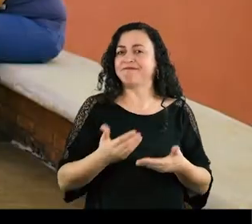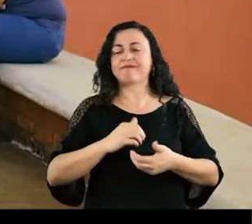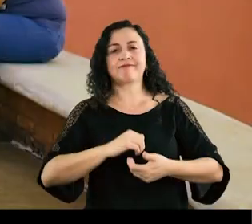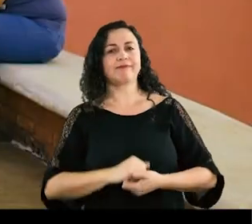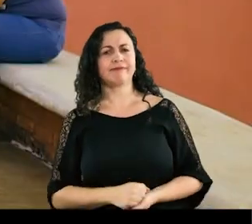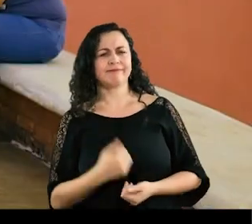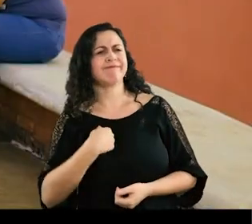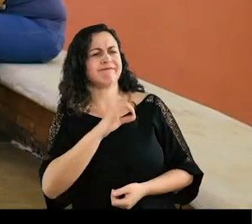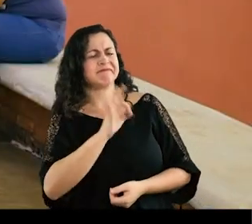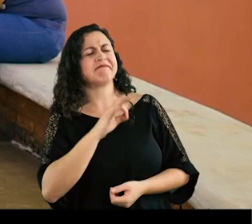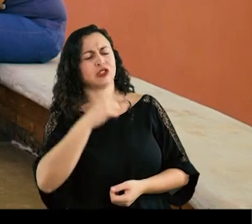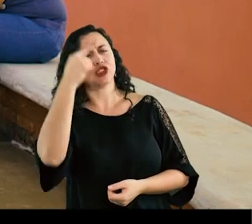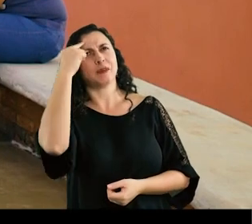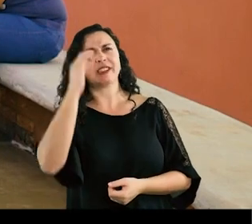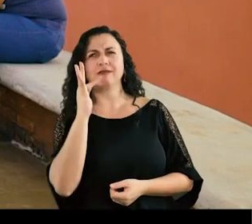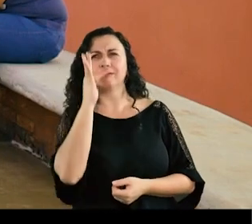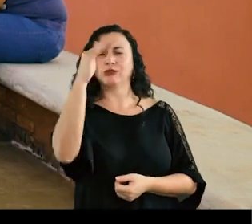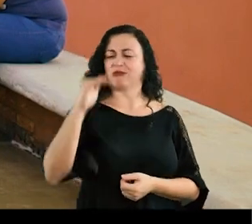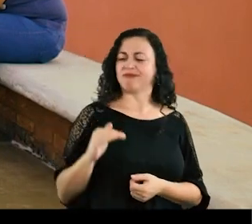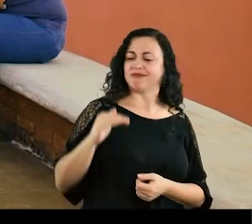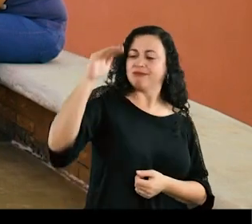em ser cientista quando eu crescer.